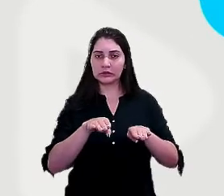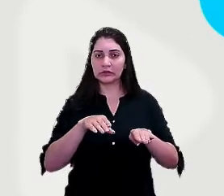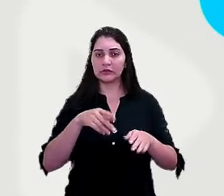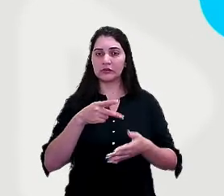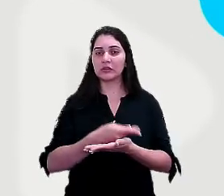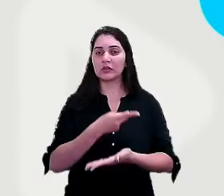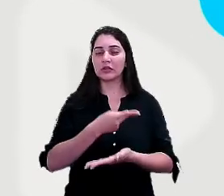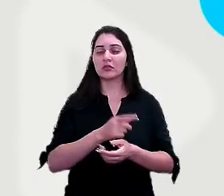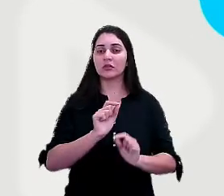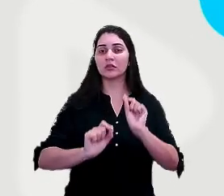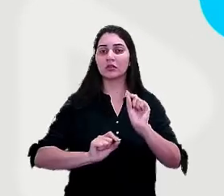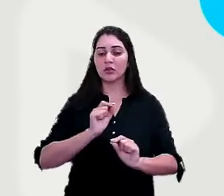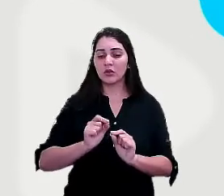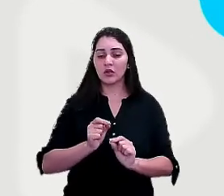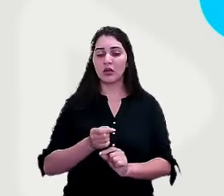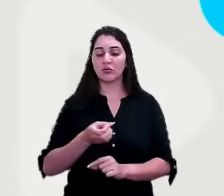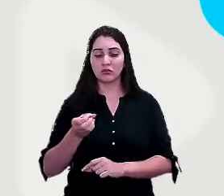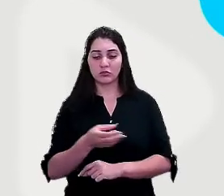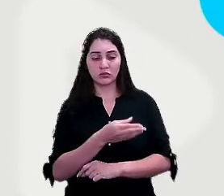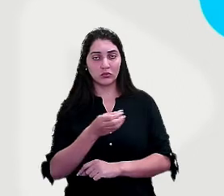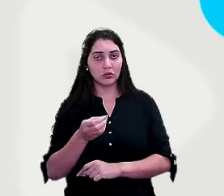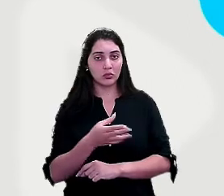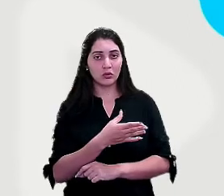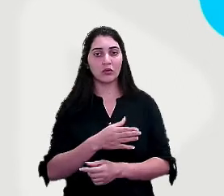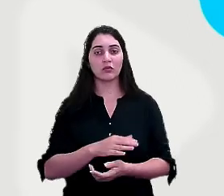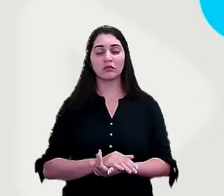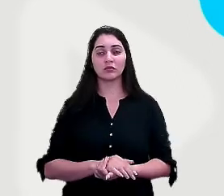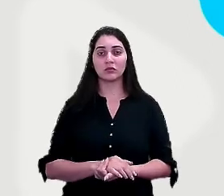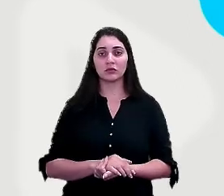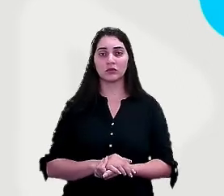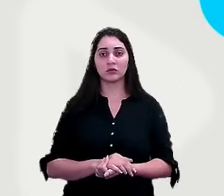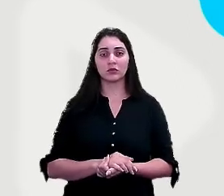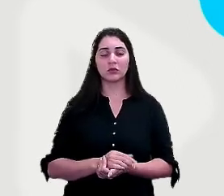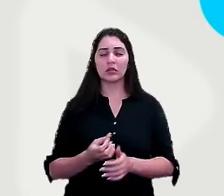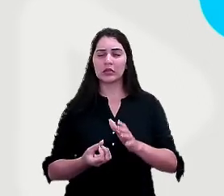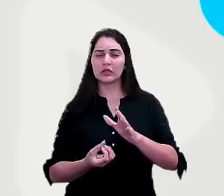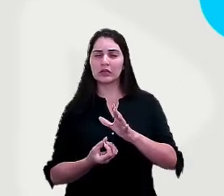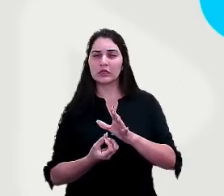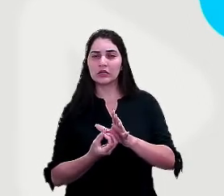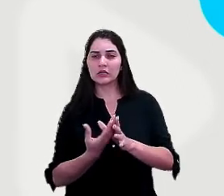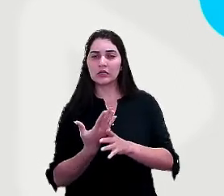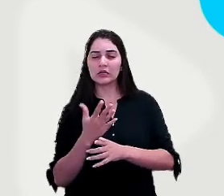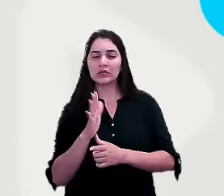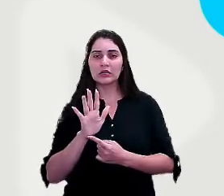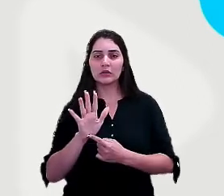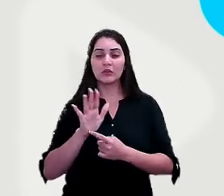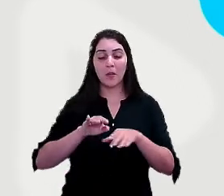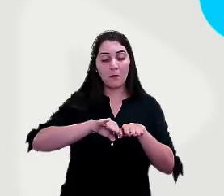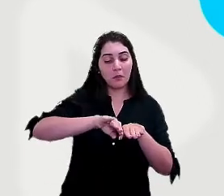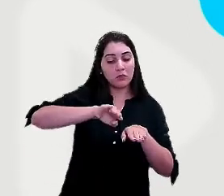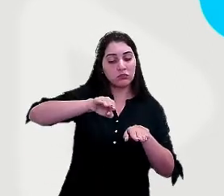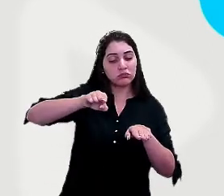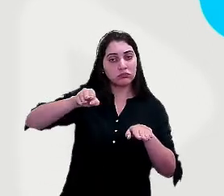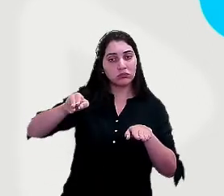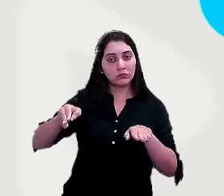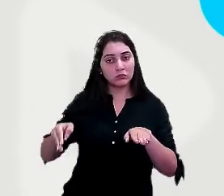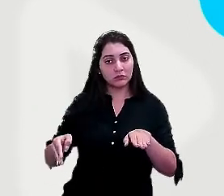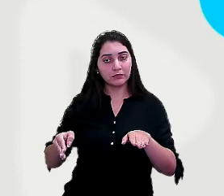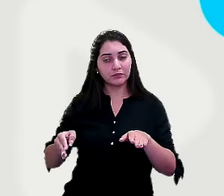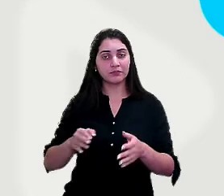causando os dobramentos modernos, causando um aparecimento de cordilheiras de montanhas, né? Então, essa é chamada